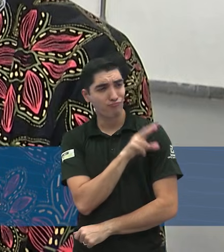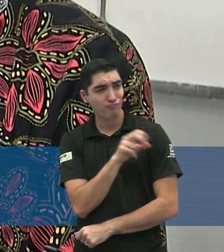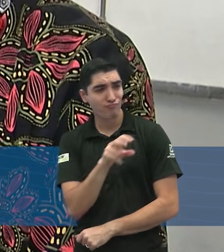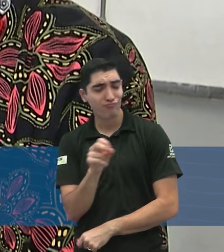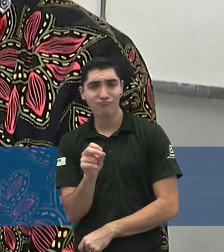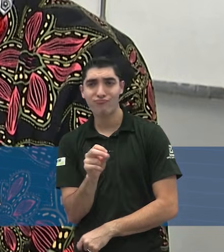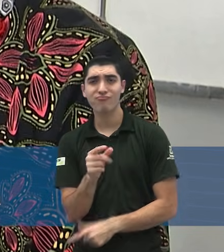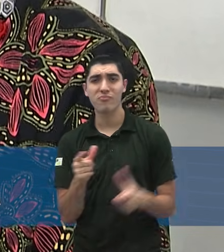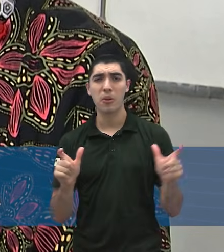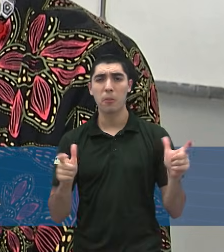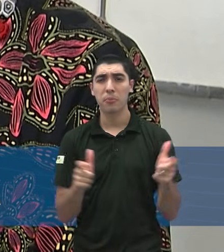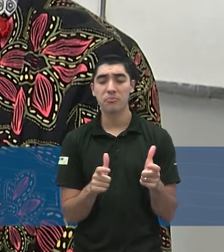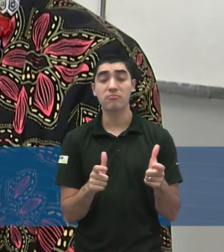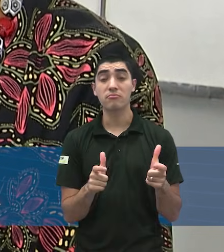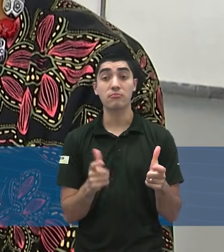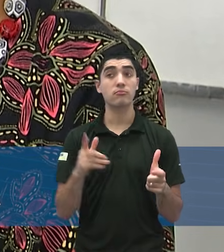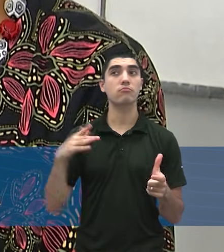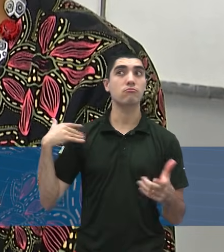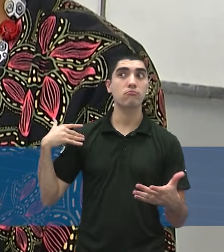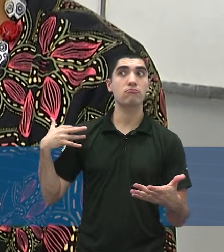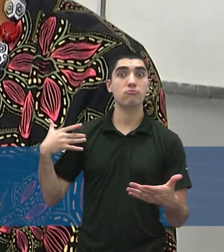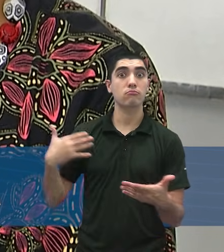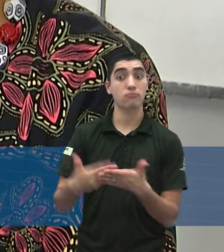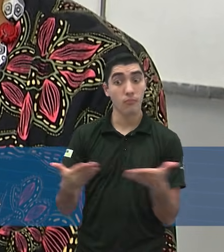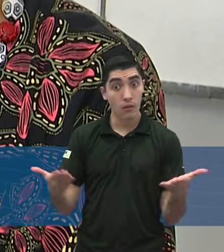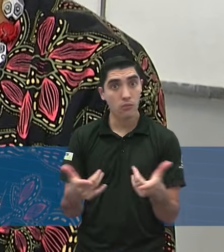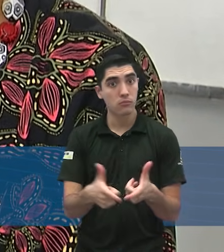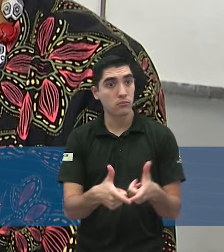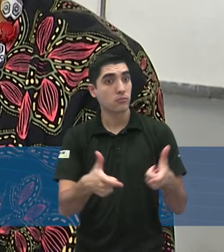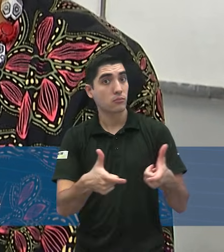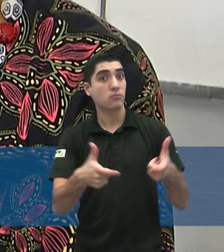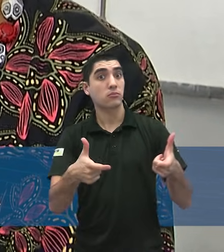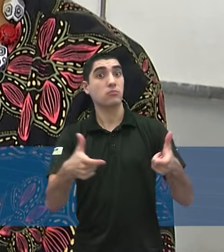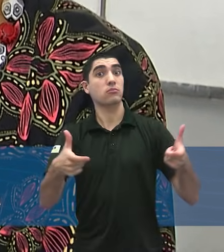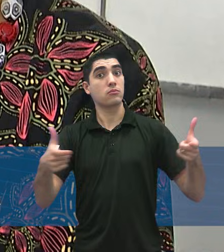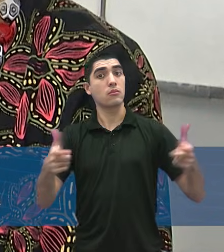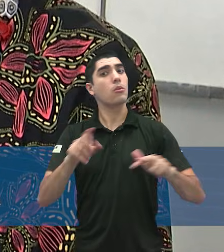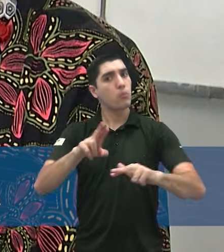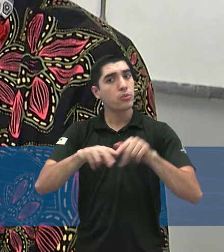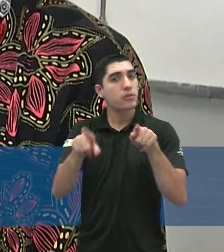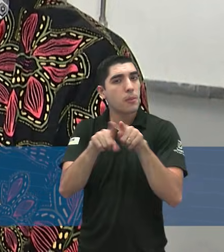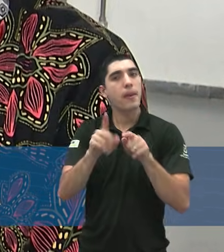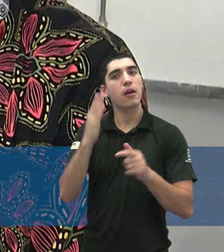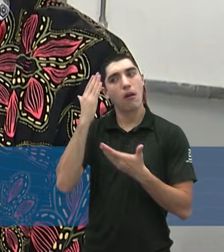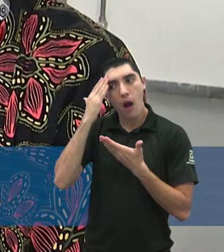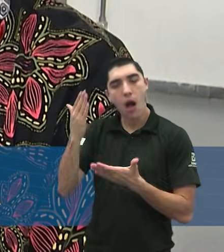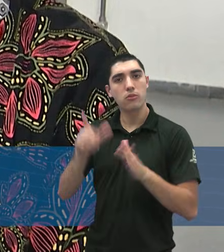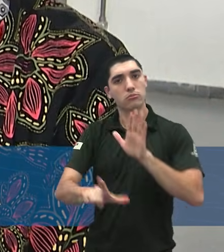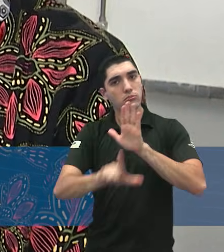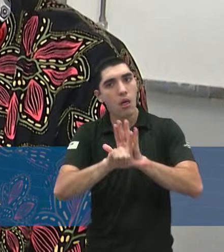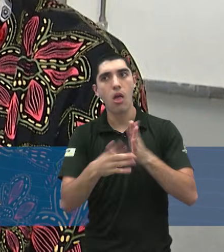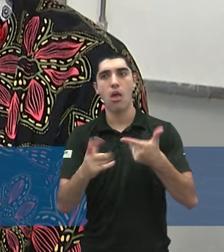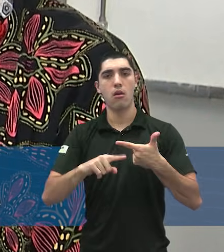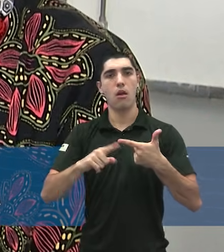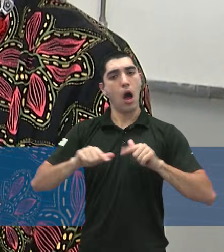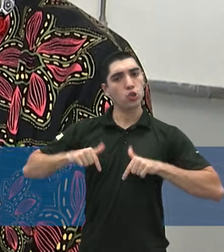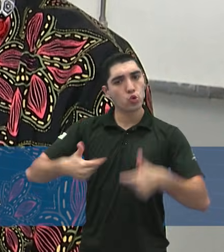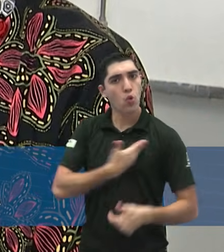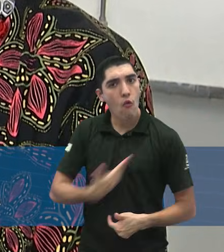E de lá para cá tem crescido muito, até pelas questões das políticas públicas também,